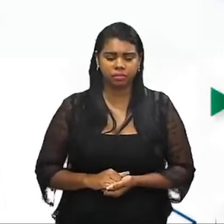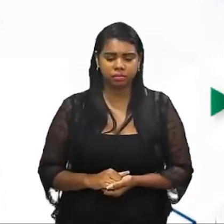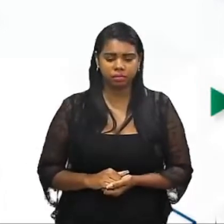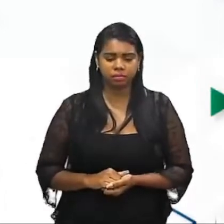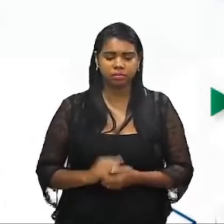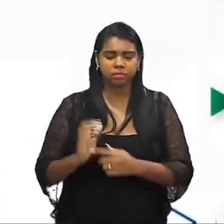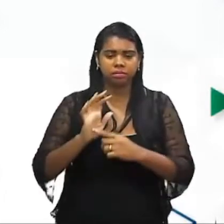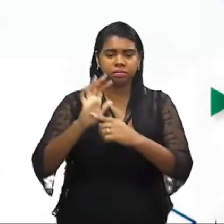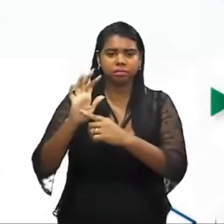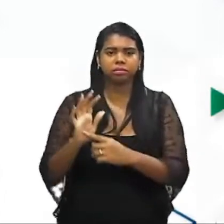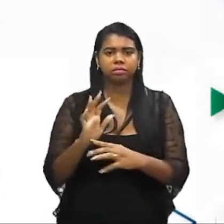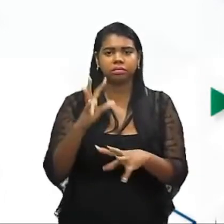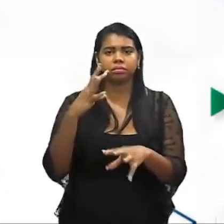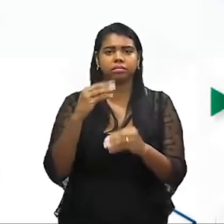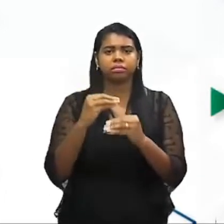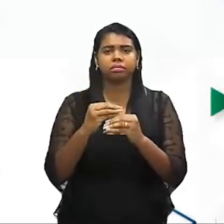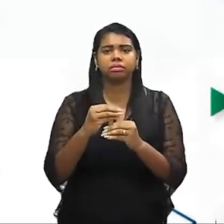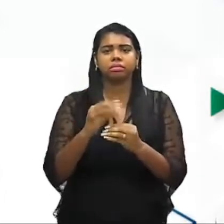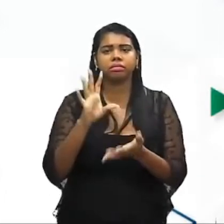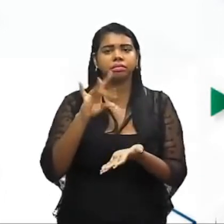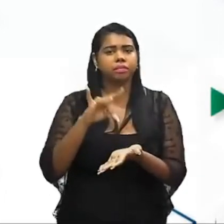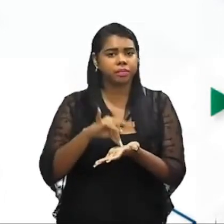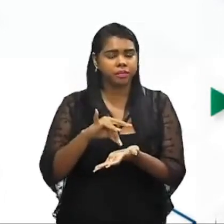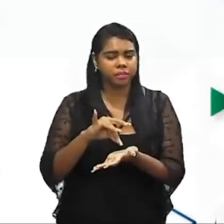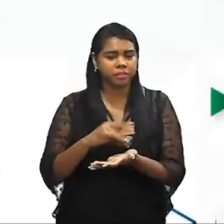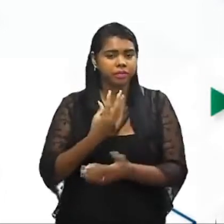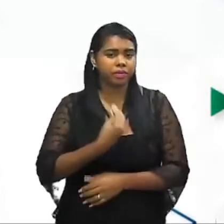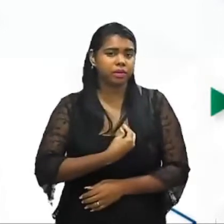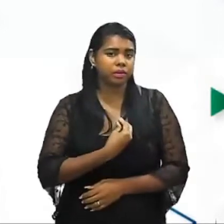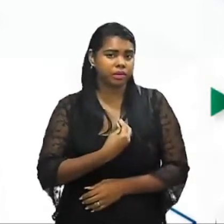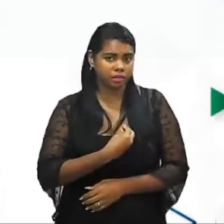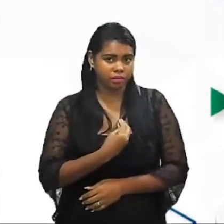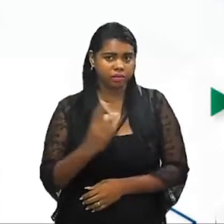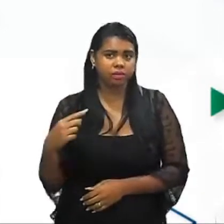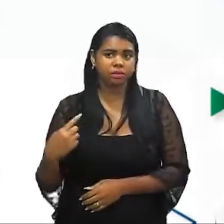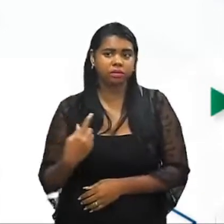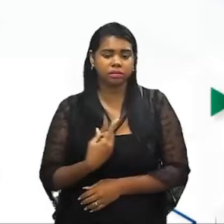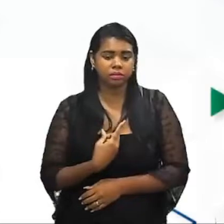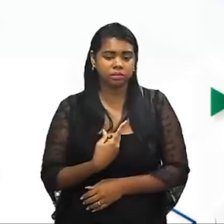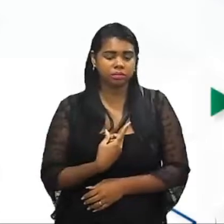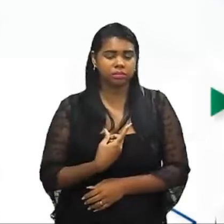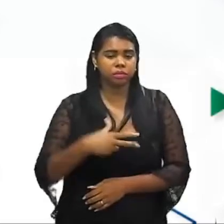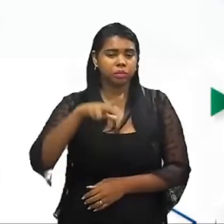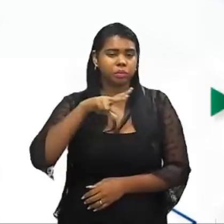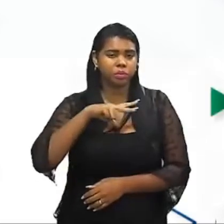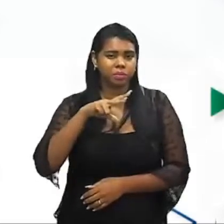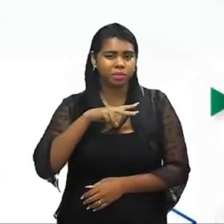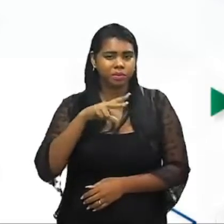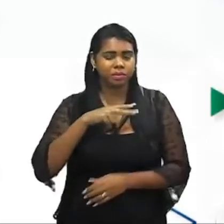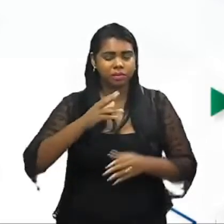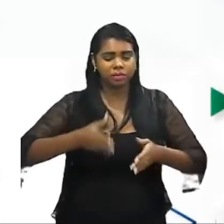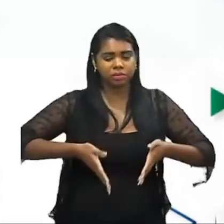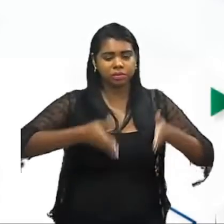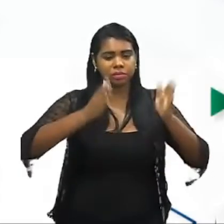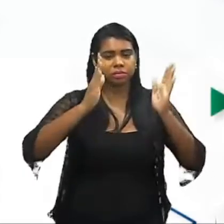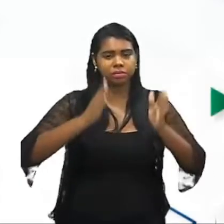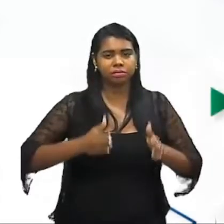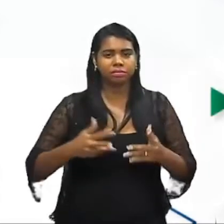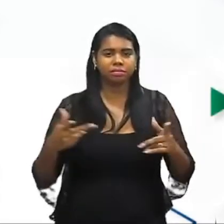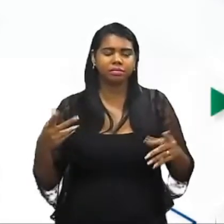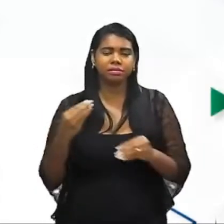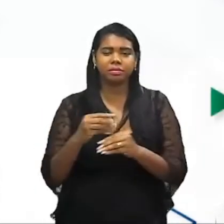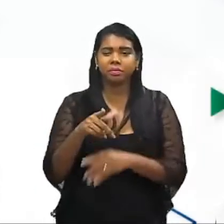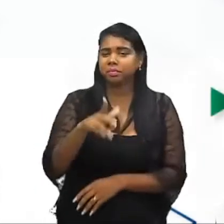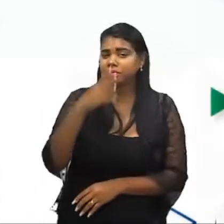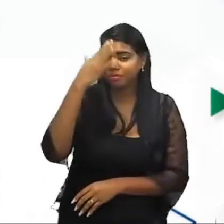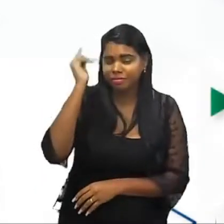trazer essa realidade para os espaços públicos, para os espaços privados, como é o caso de prédios, enfim. Então, se você não